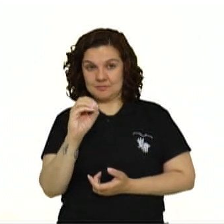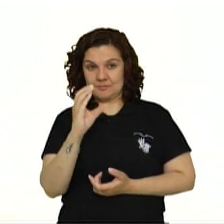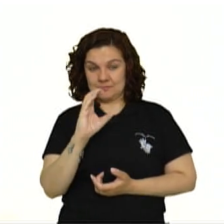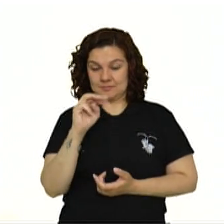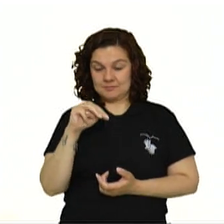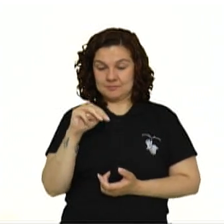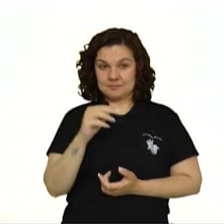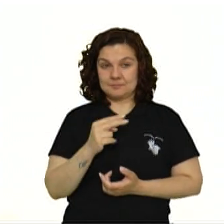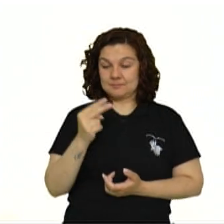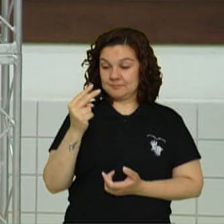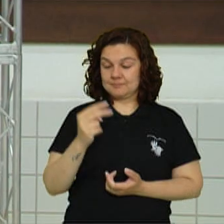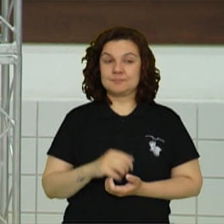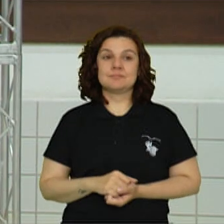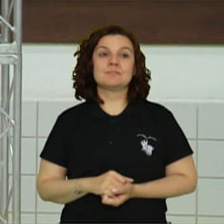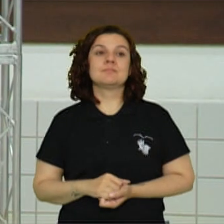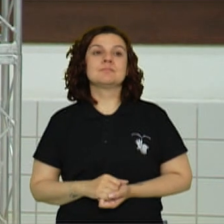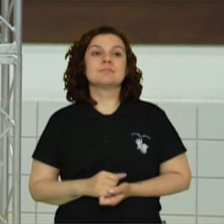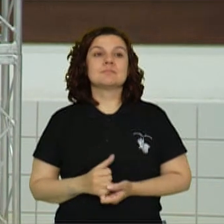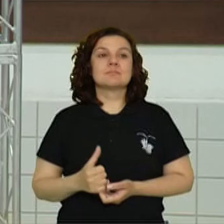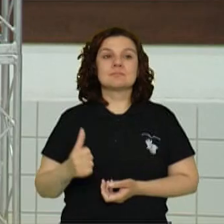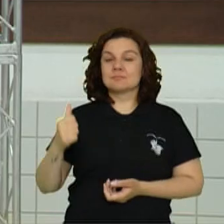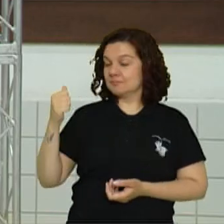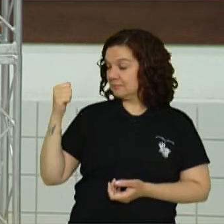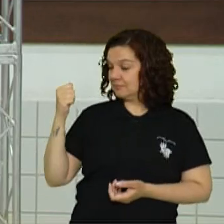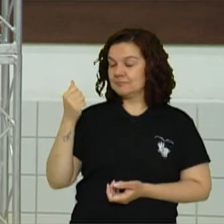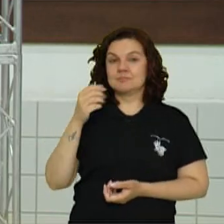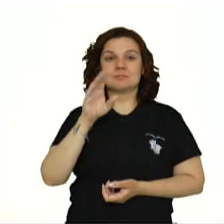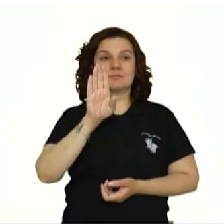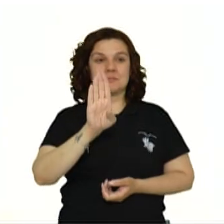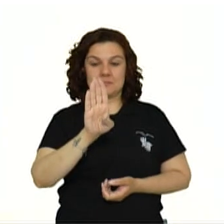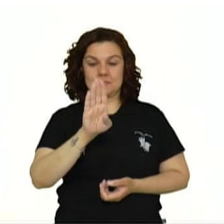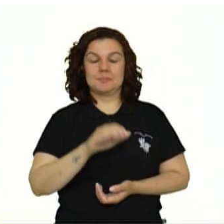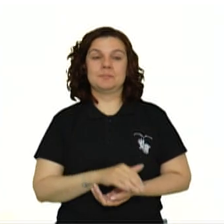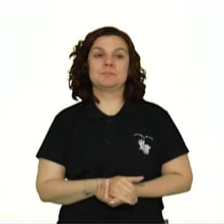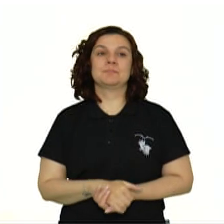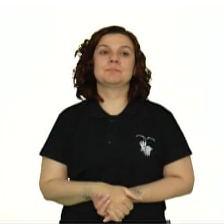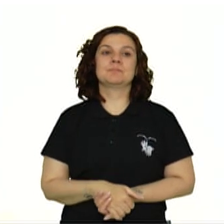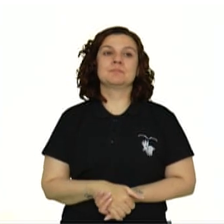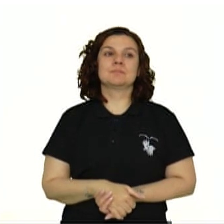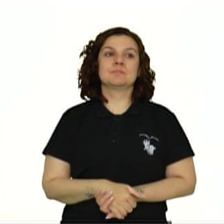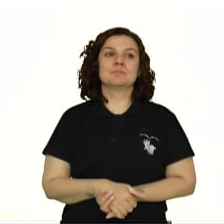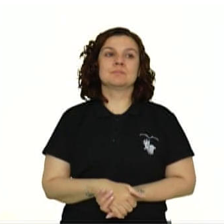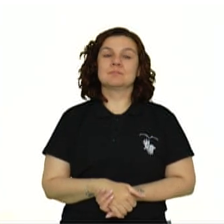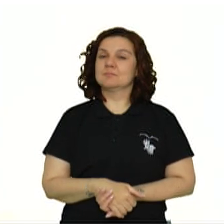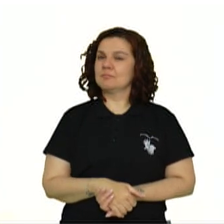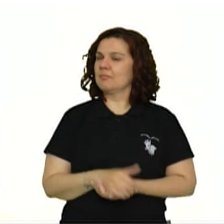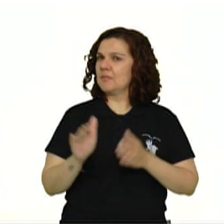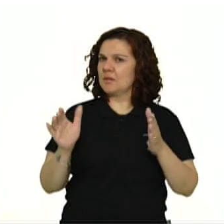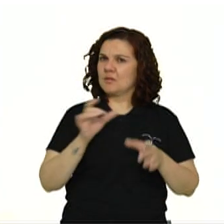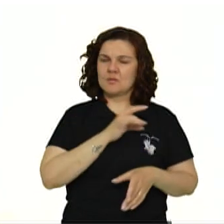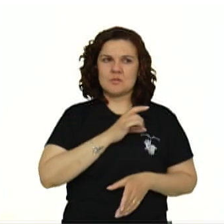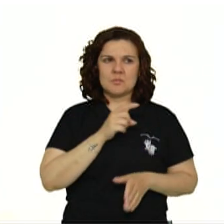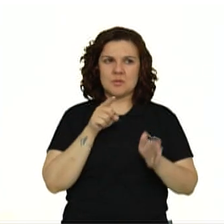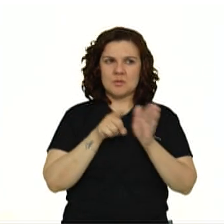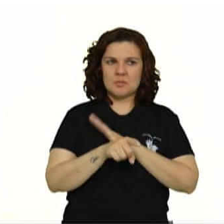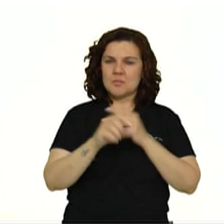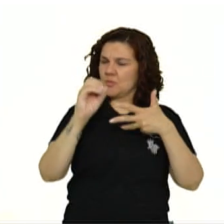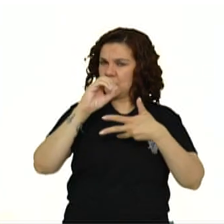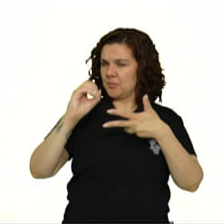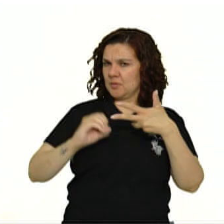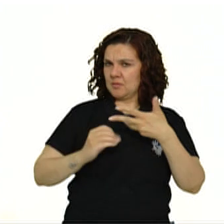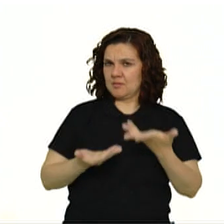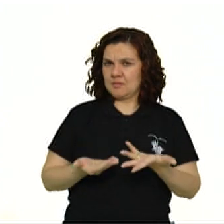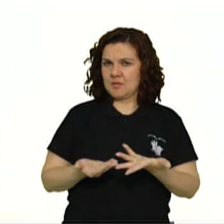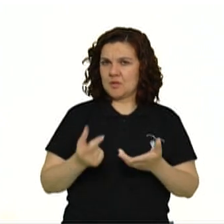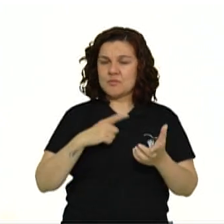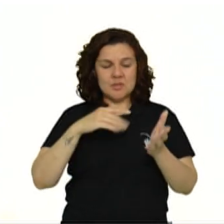22.280 centímetros quadrados. E isso está na alternativa B. Não tenha medo das questões do Enem. Você